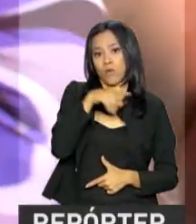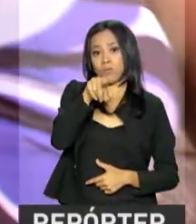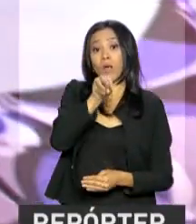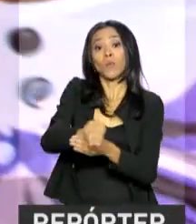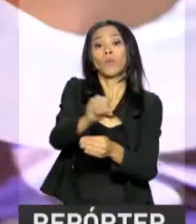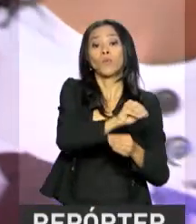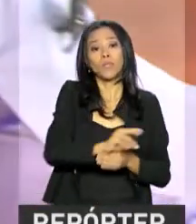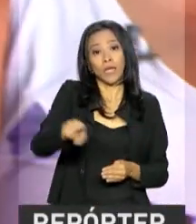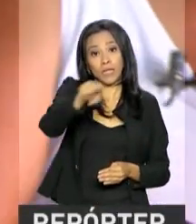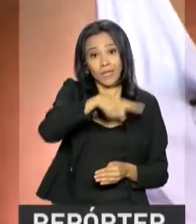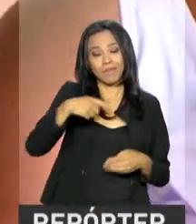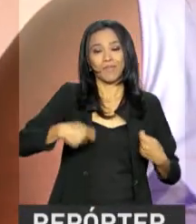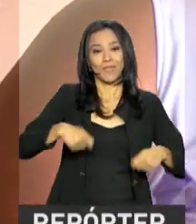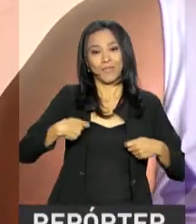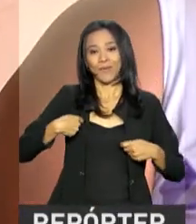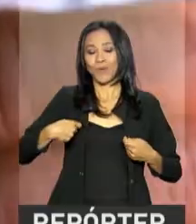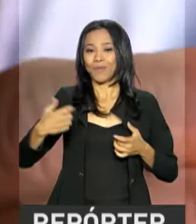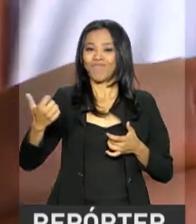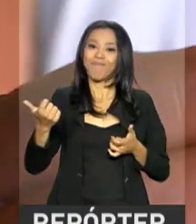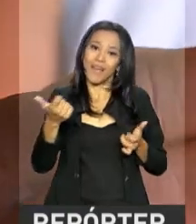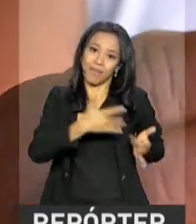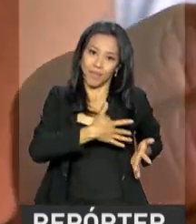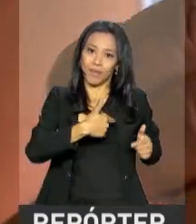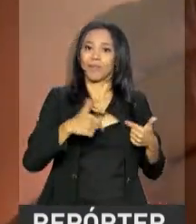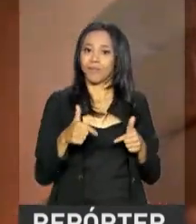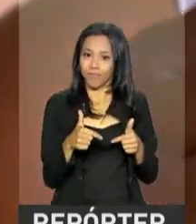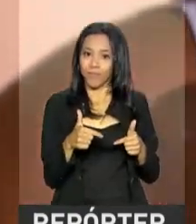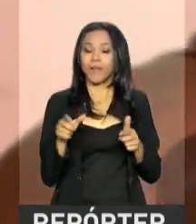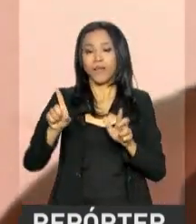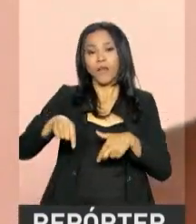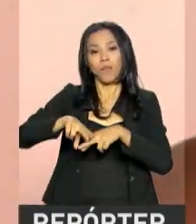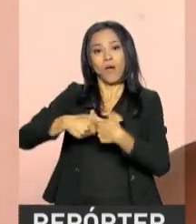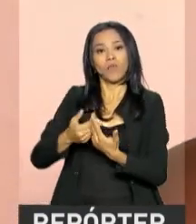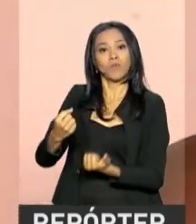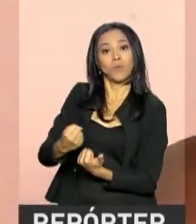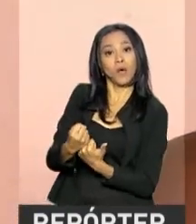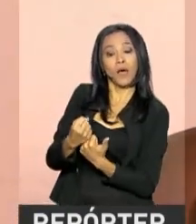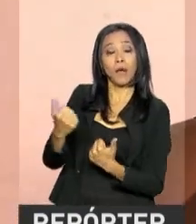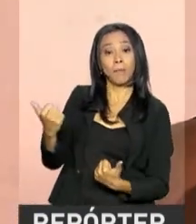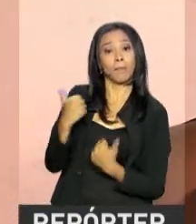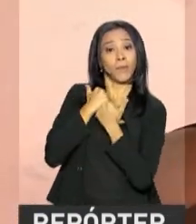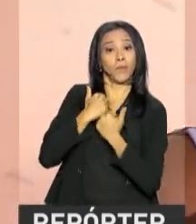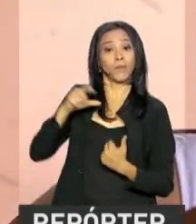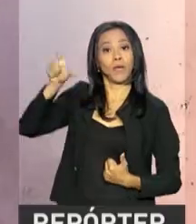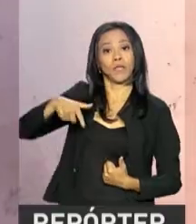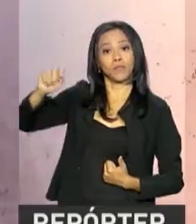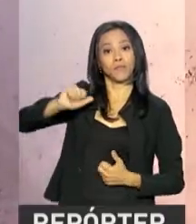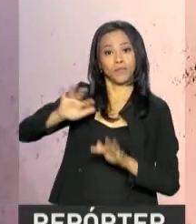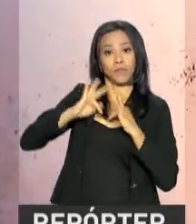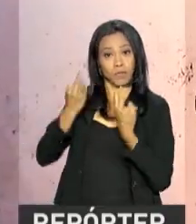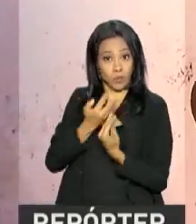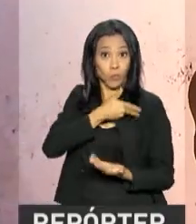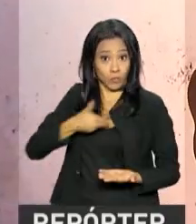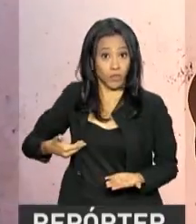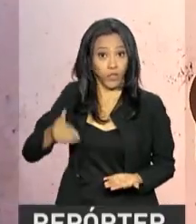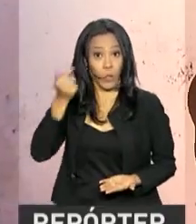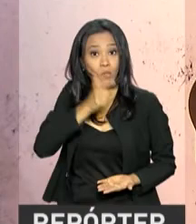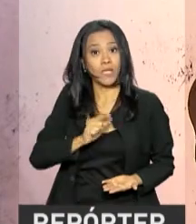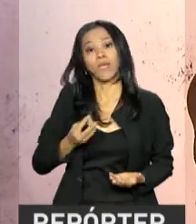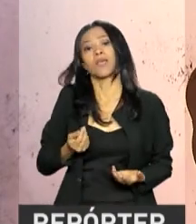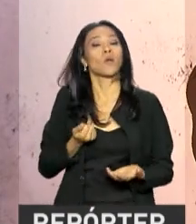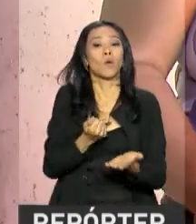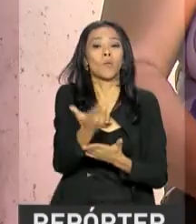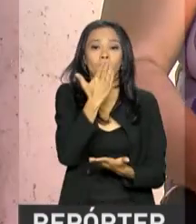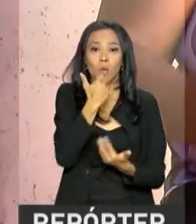pequenos teve de parar de trabalhar e é com o auxílio do bolsa família que ela garante a comida na mesa e os meninos na